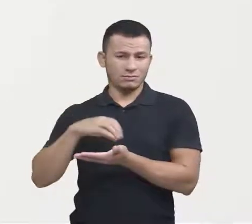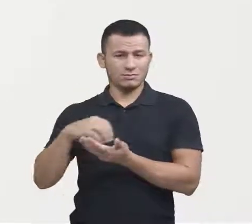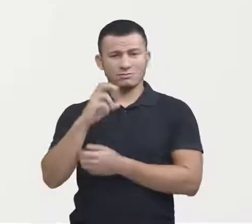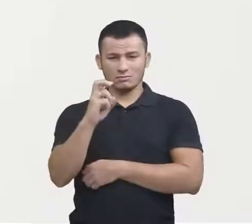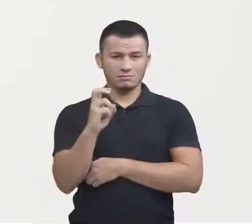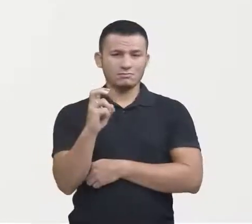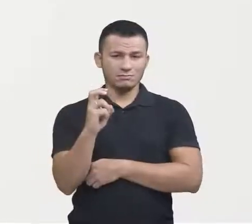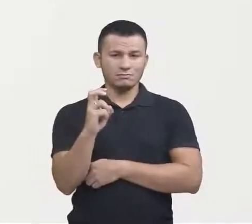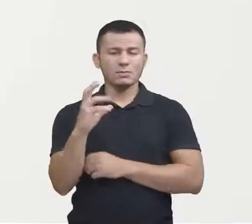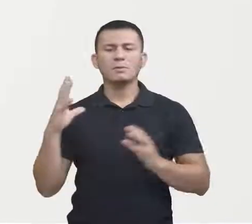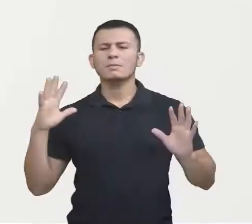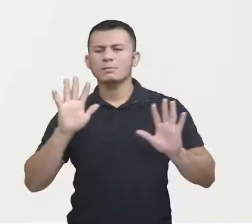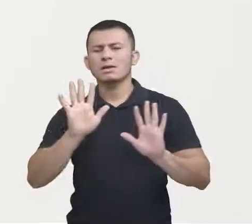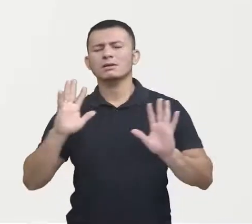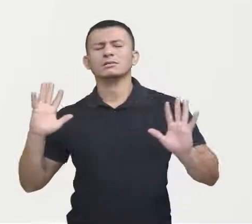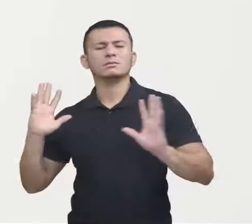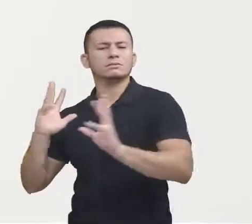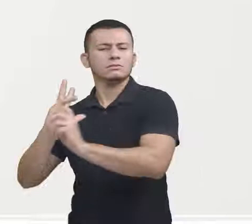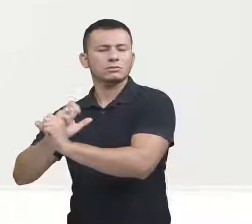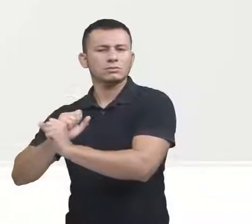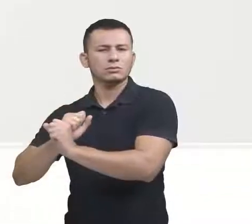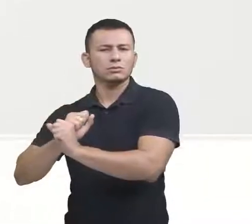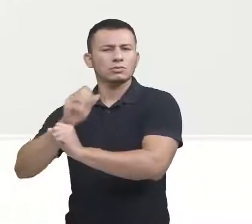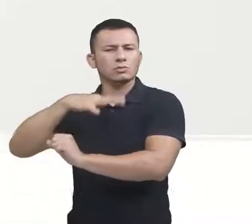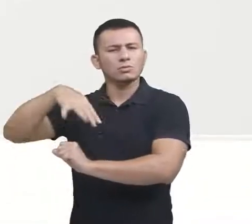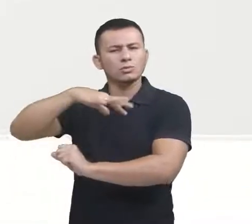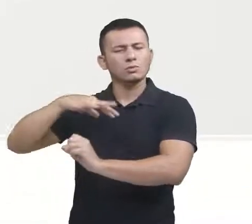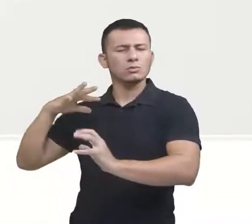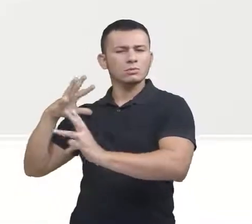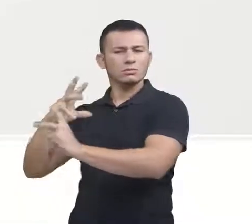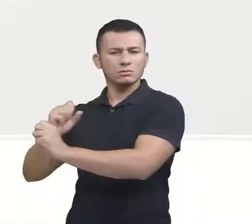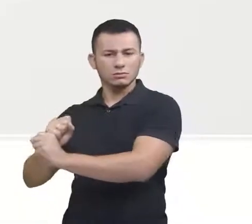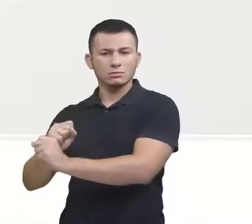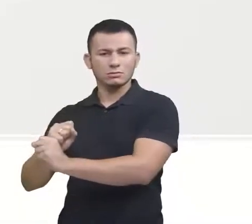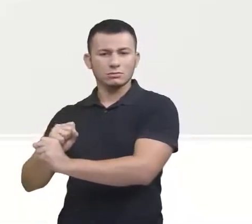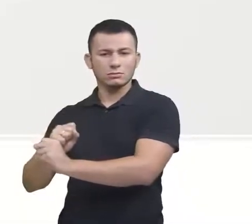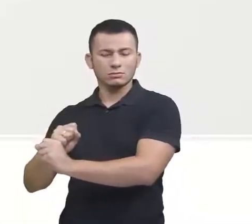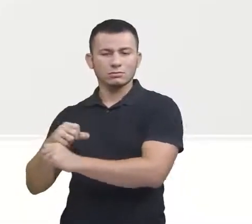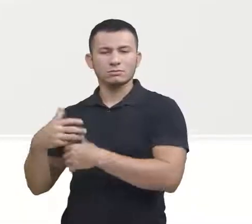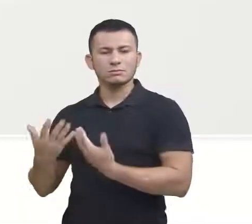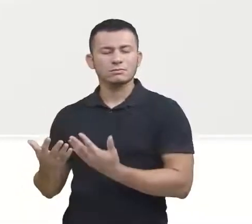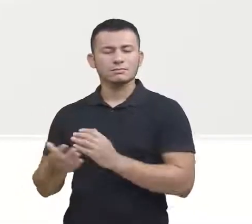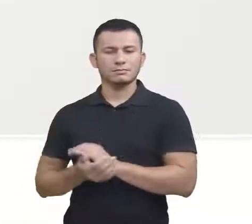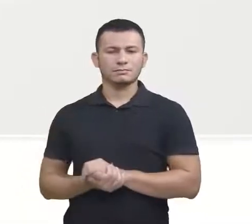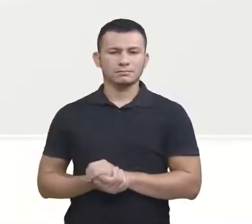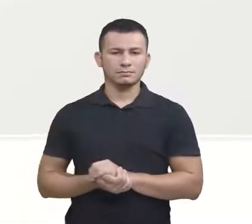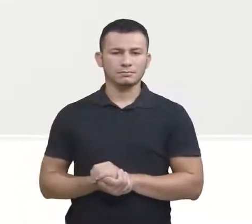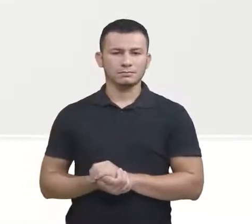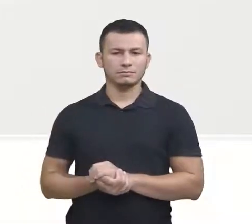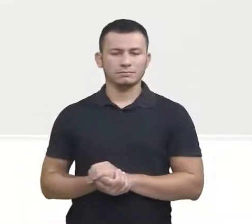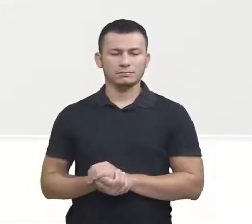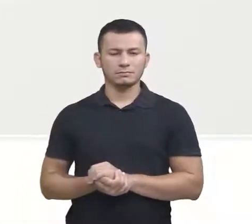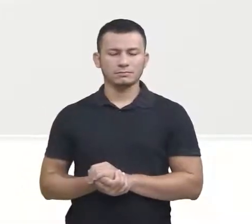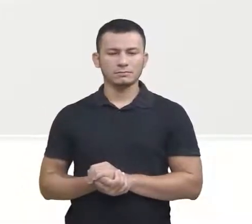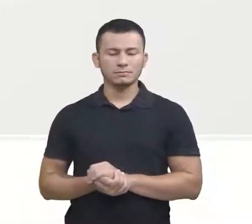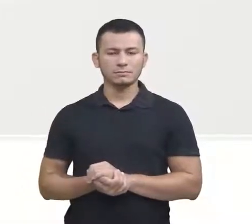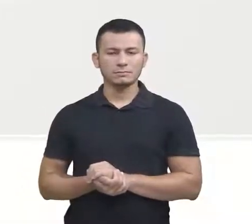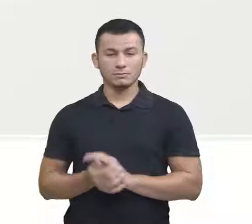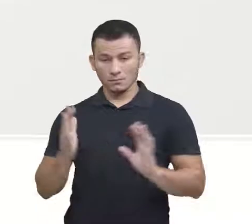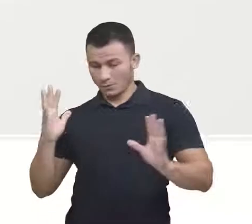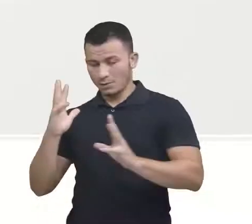o que somando eu vou ter o que o número